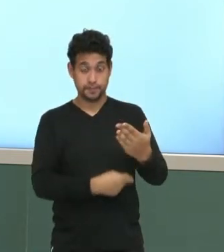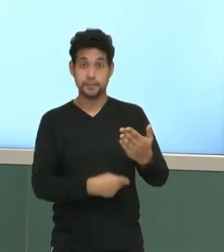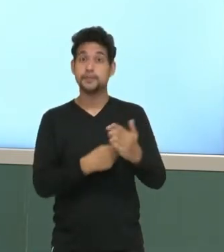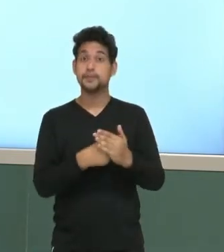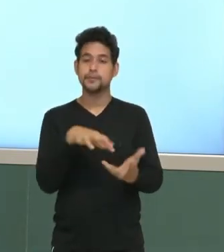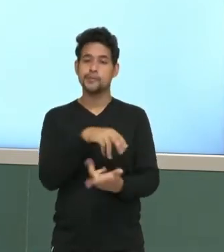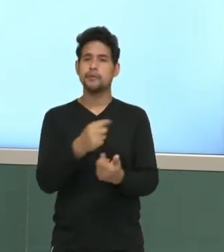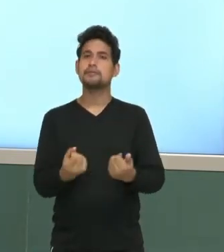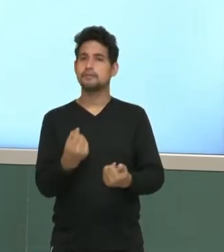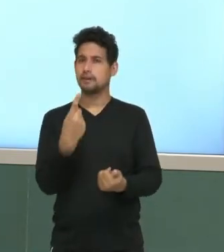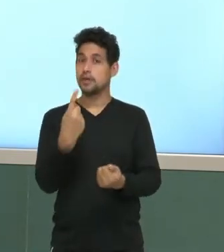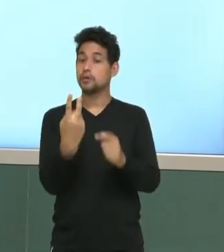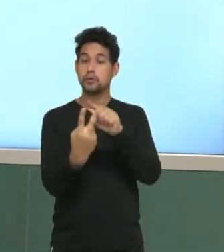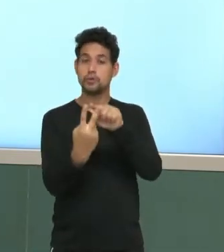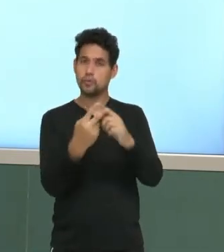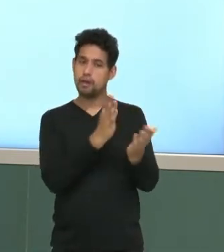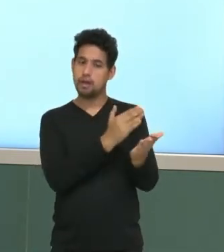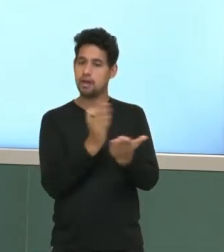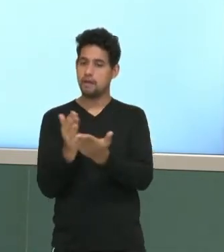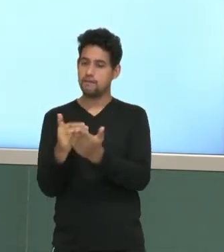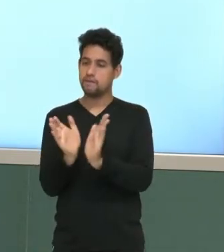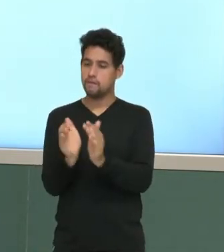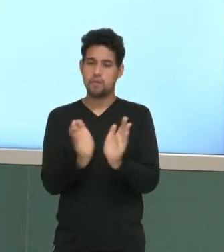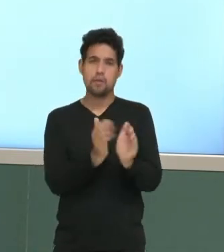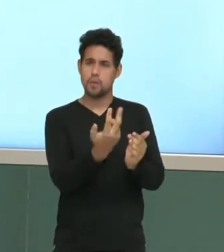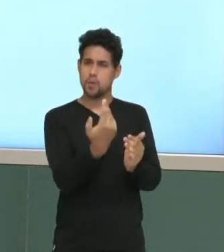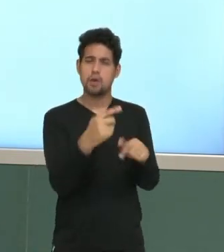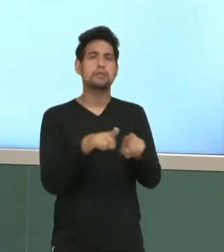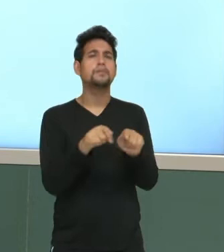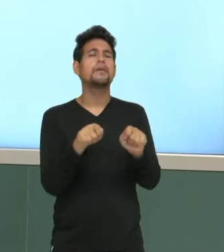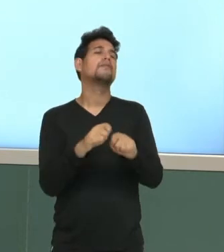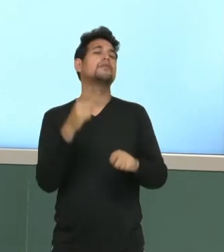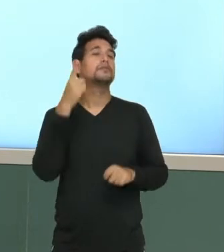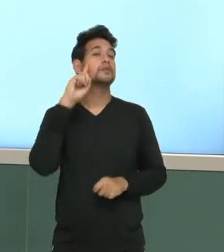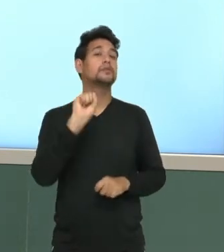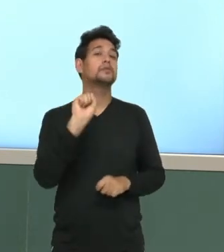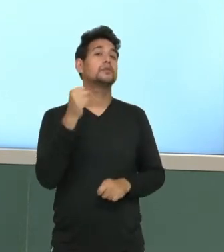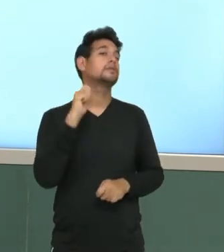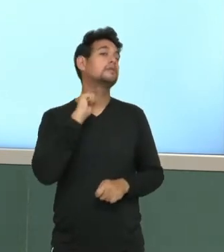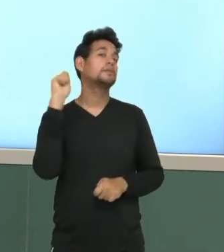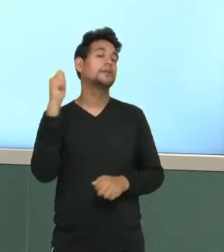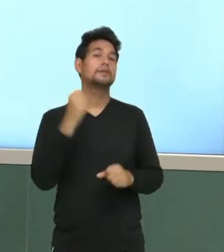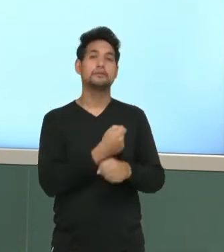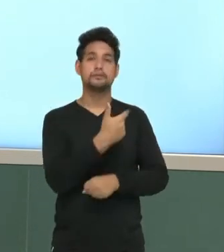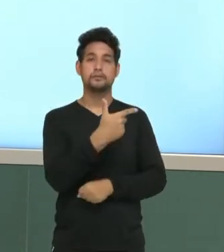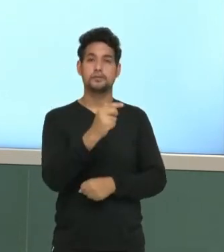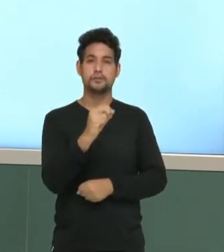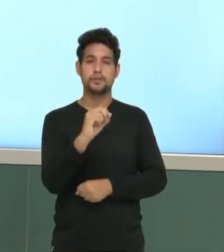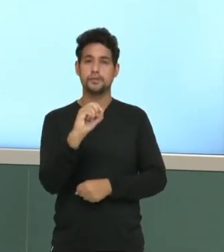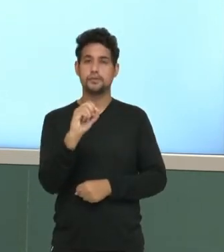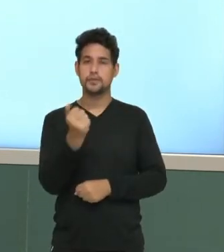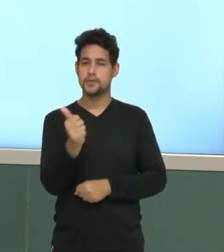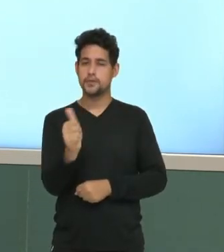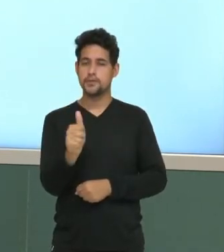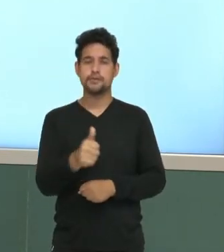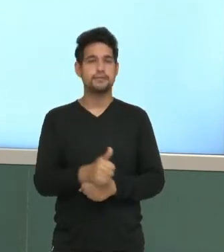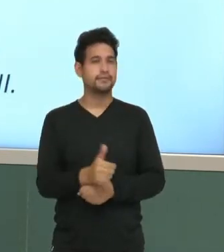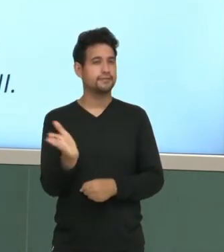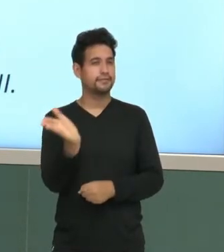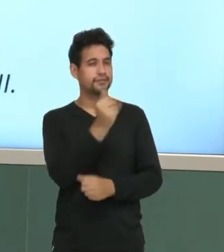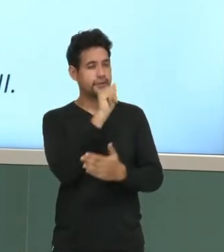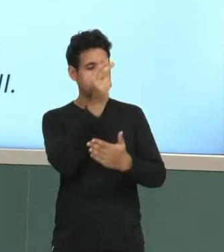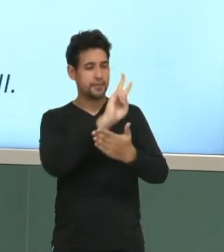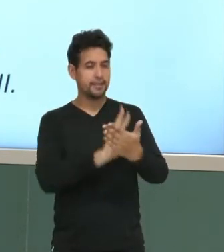Estranho, que são duas revistas do mesmo grupo, publicada no dia 18 de abril de 2011. Então vamos para a